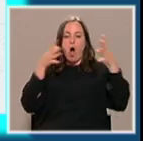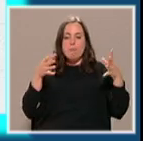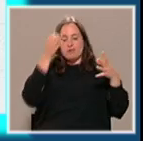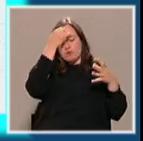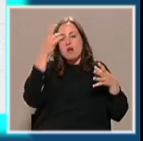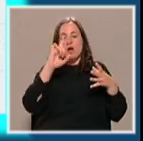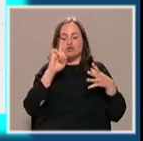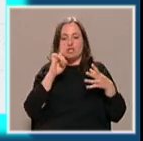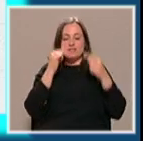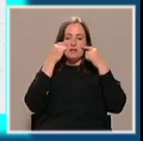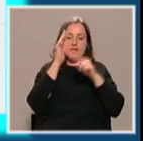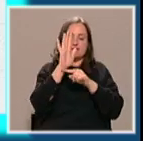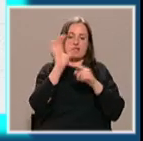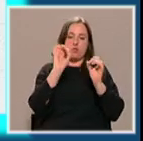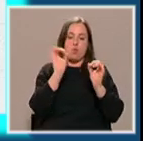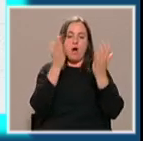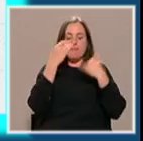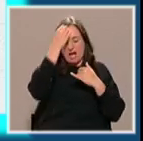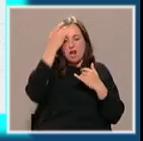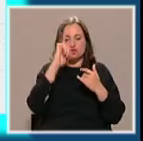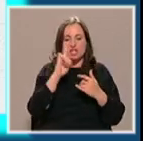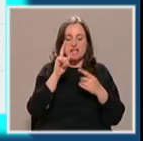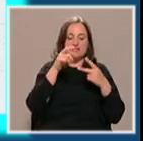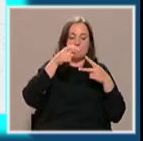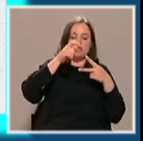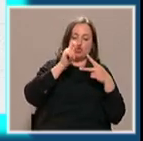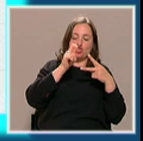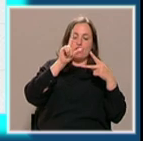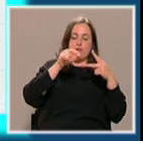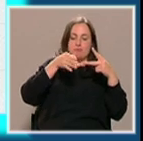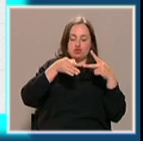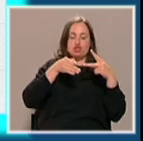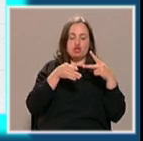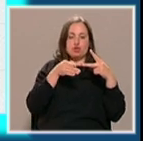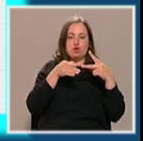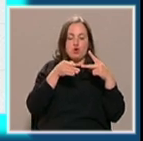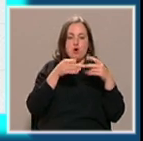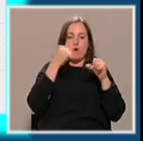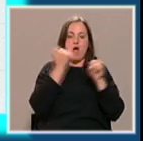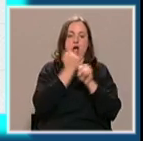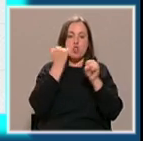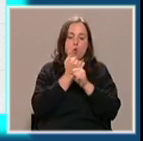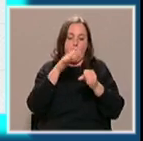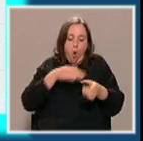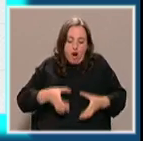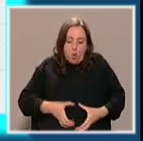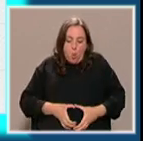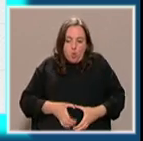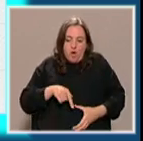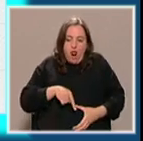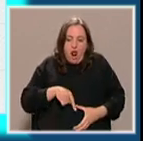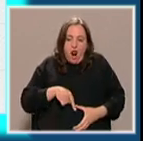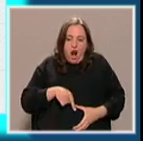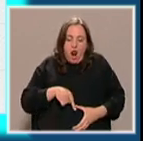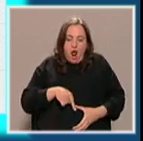não esteja aqui representado, que o estrogênio e a progesterona vão atuar ao nível do útero. Neste caso concreto,